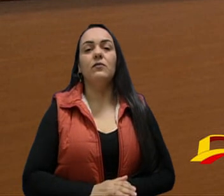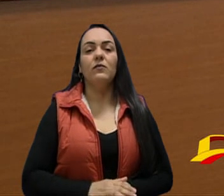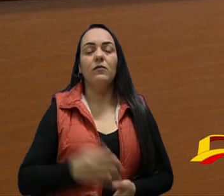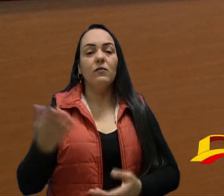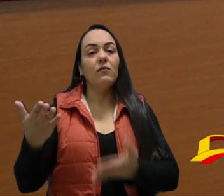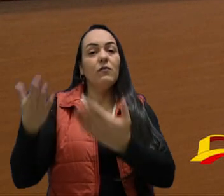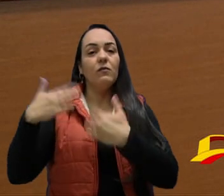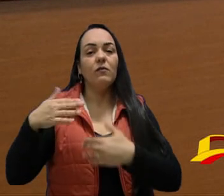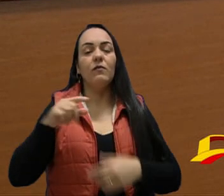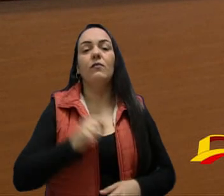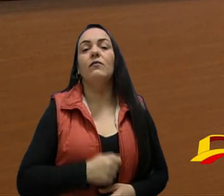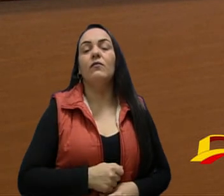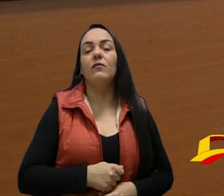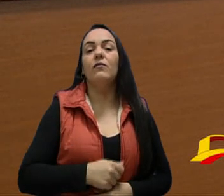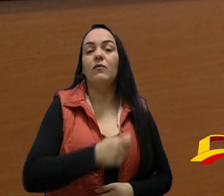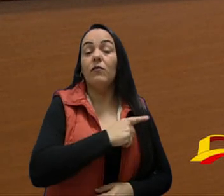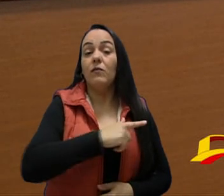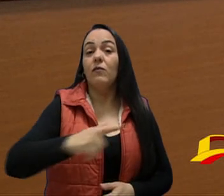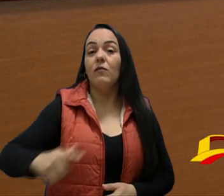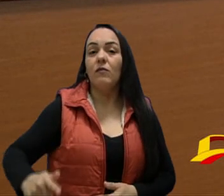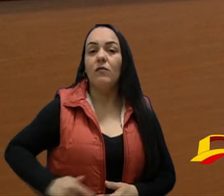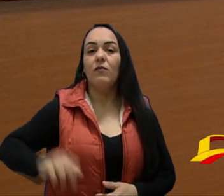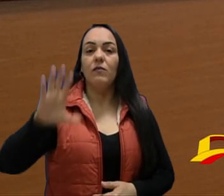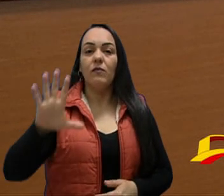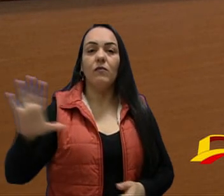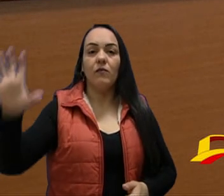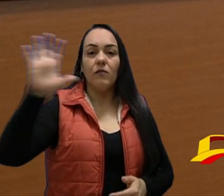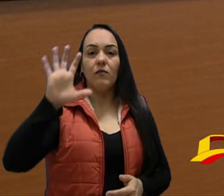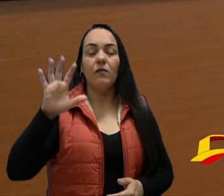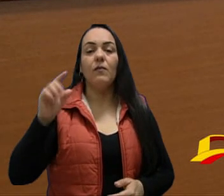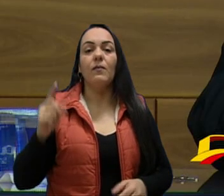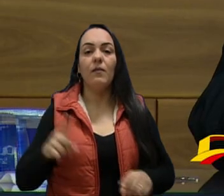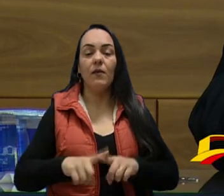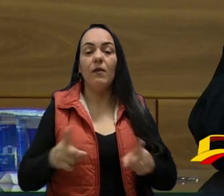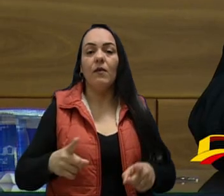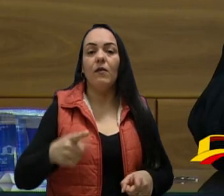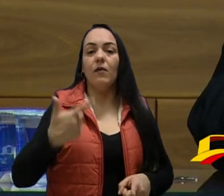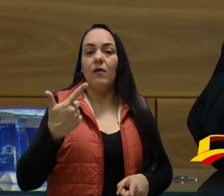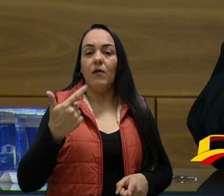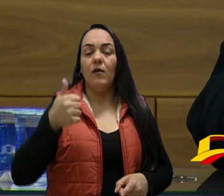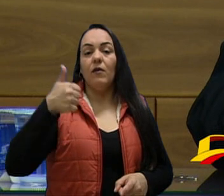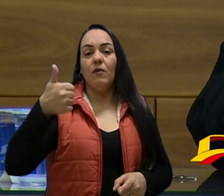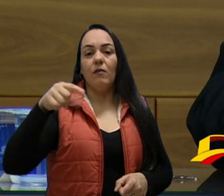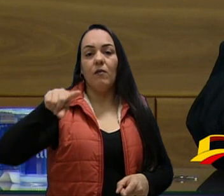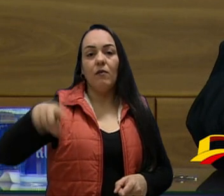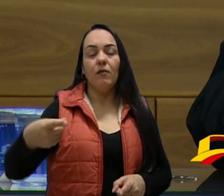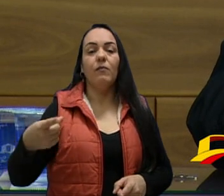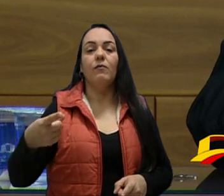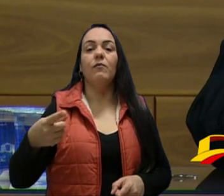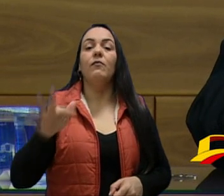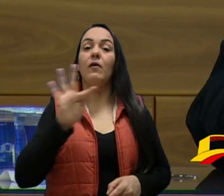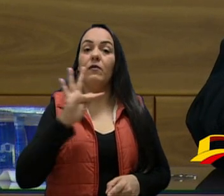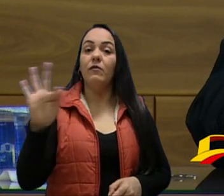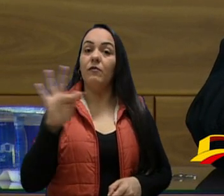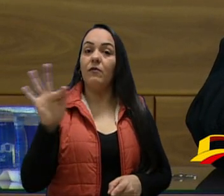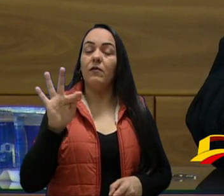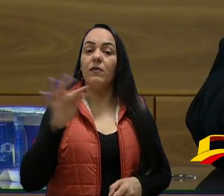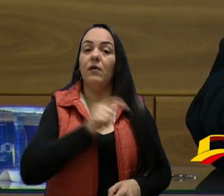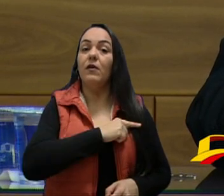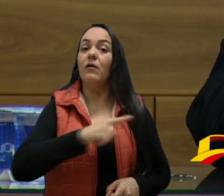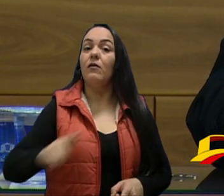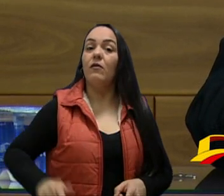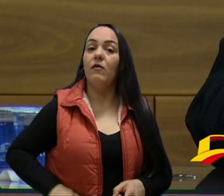vindo do governo estadual mas inicialmente o milhão e 300 mil vindo do governo federal